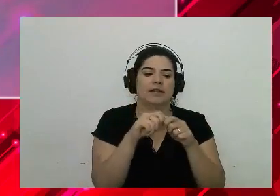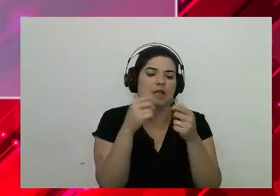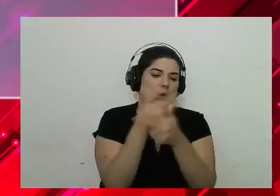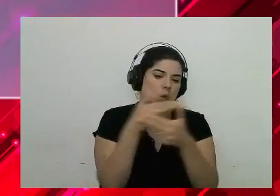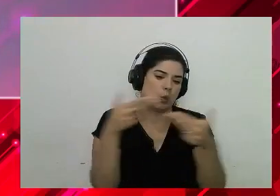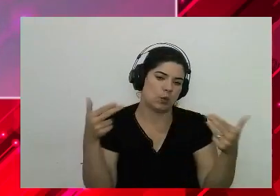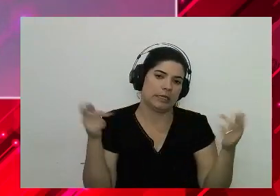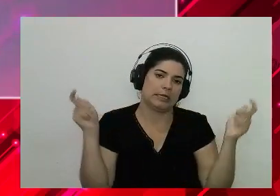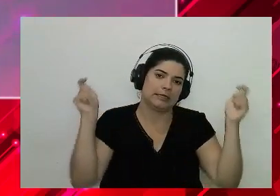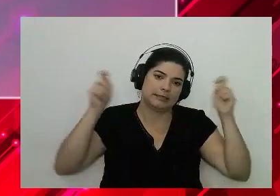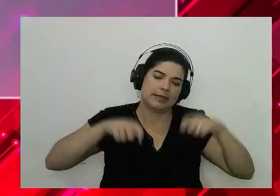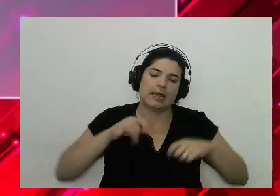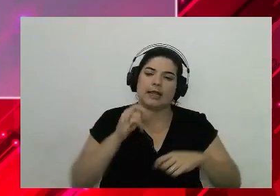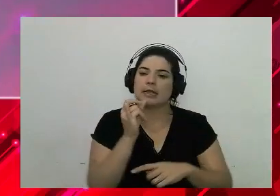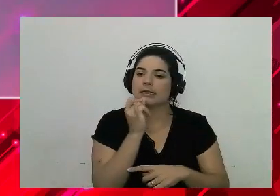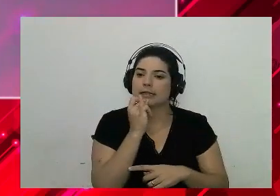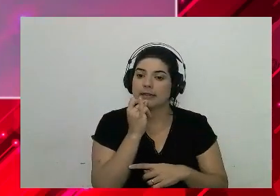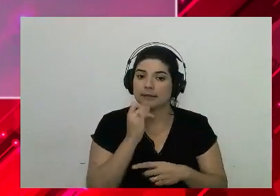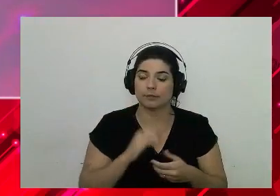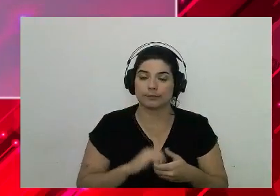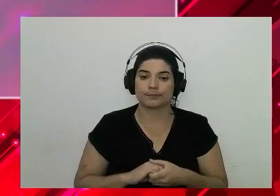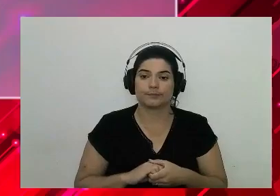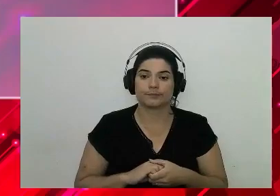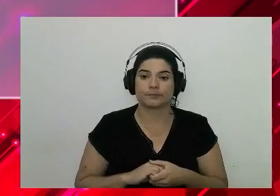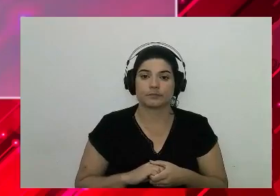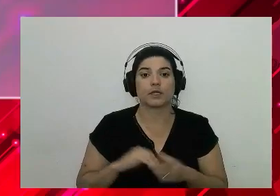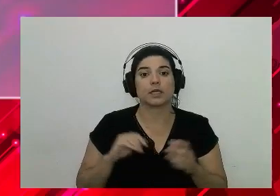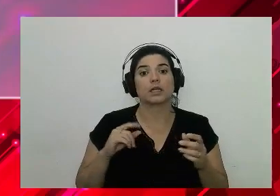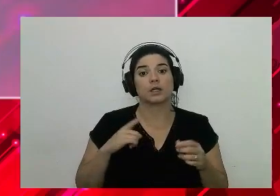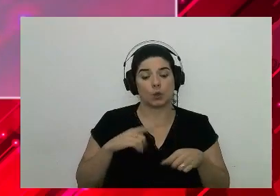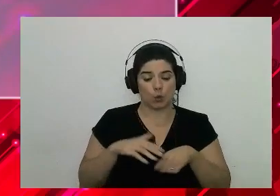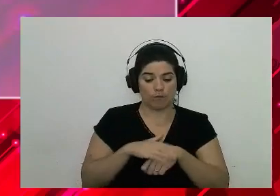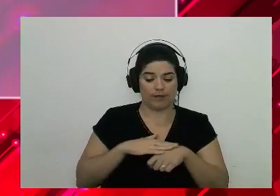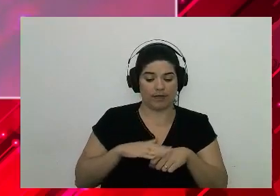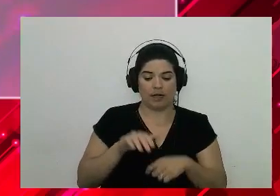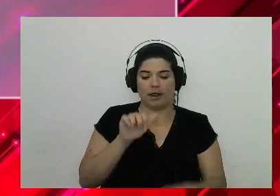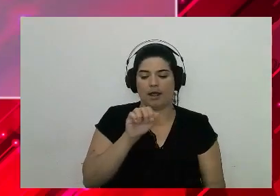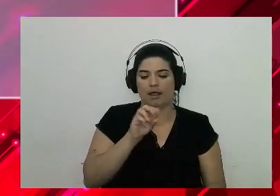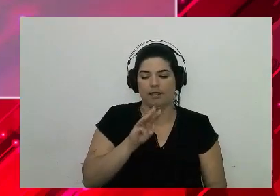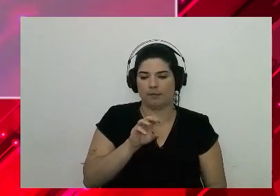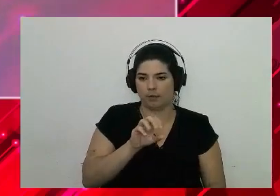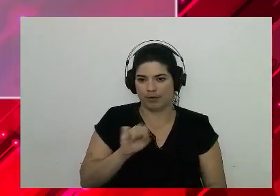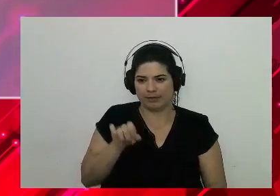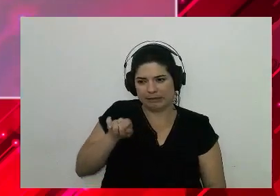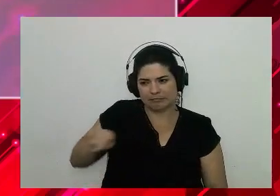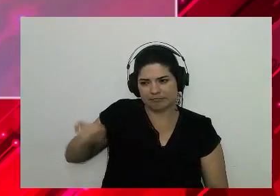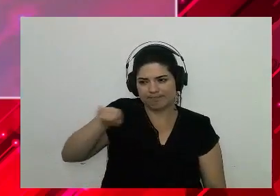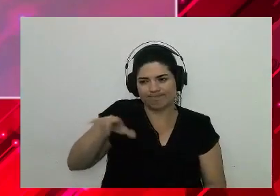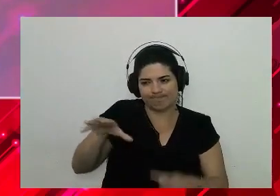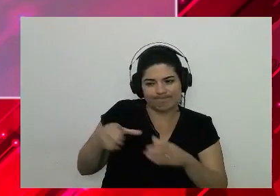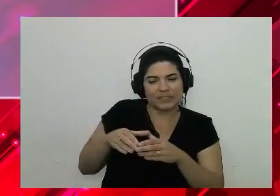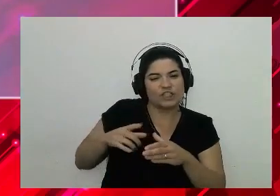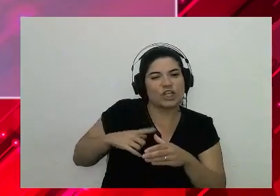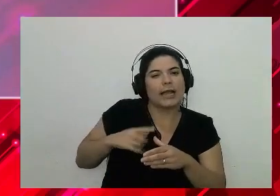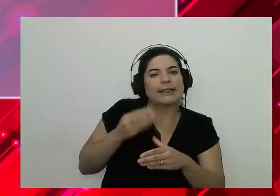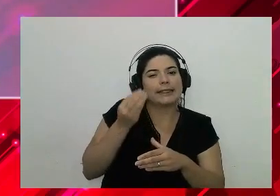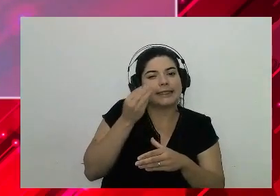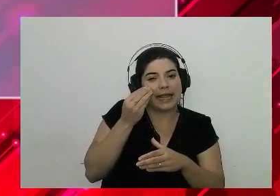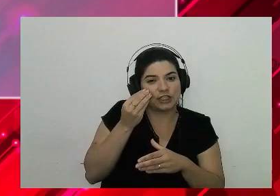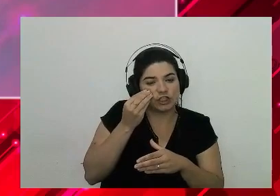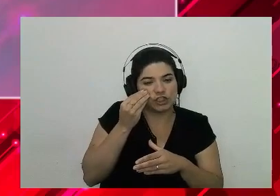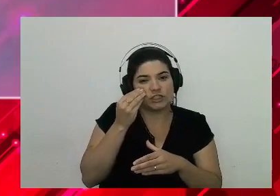exemplo, a gente estava conversando com a AWS há um tempo atrás, os caras tinham, por exemplo, um teste em que os caras